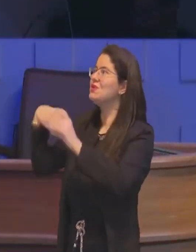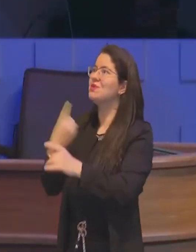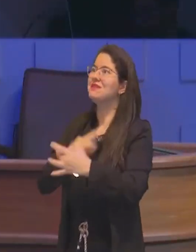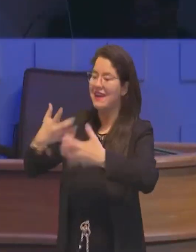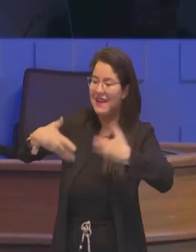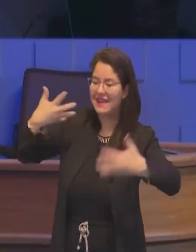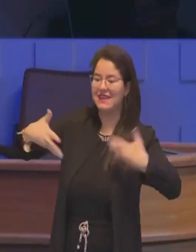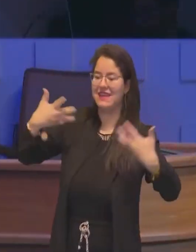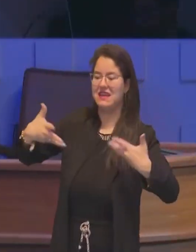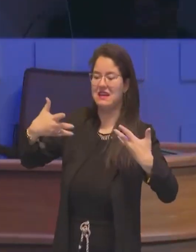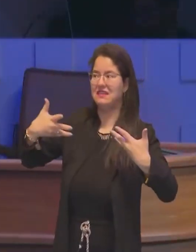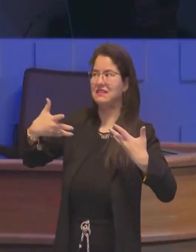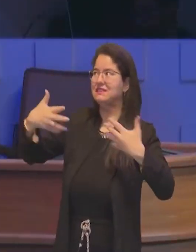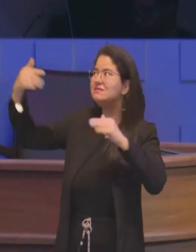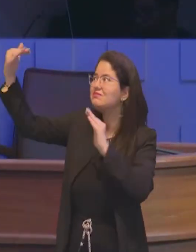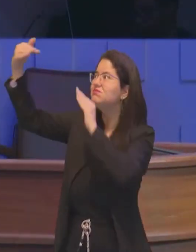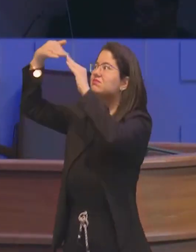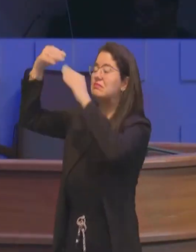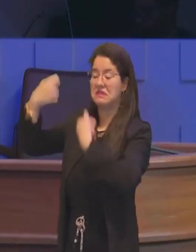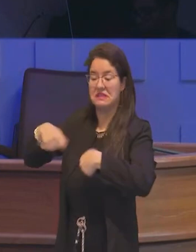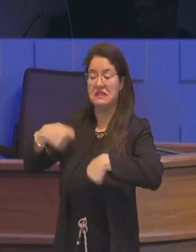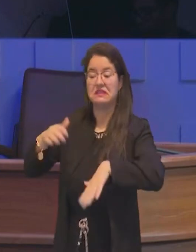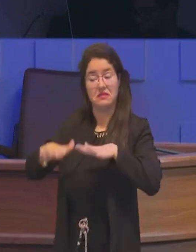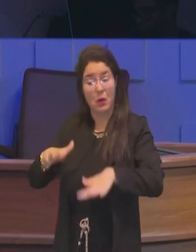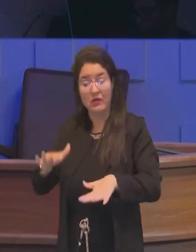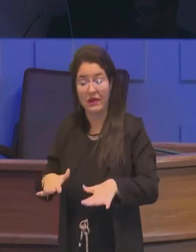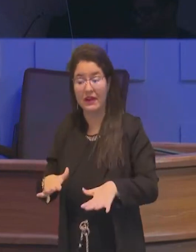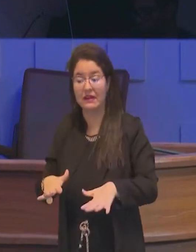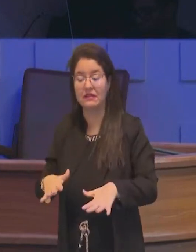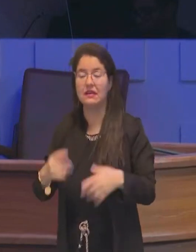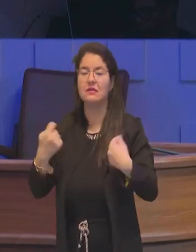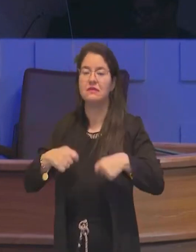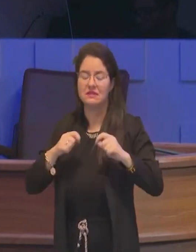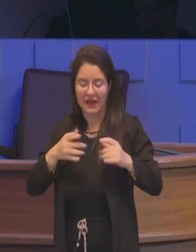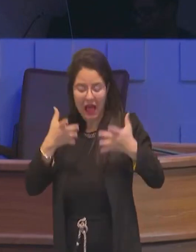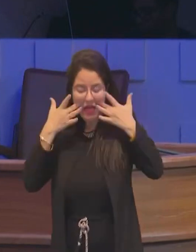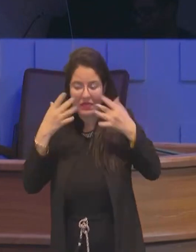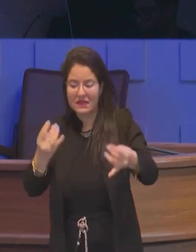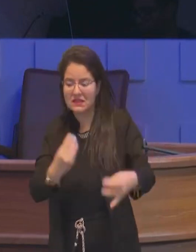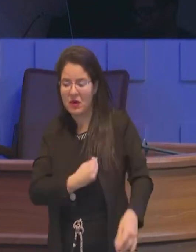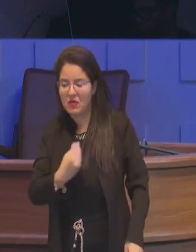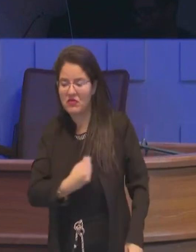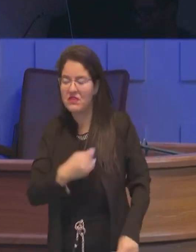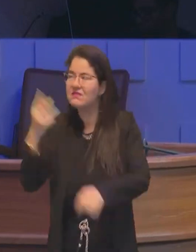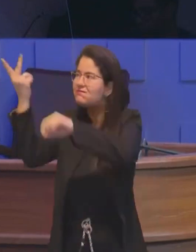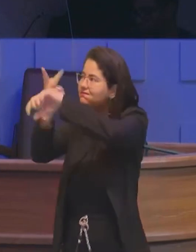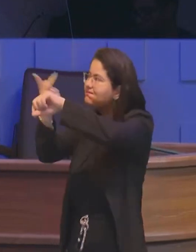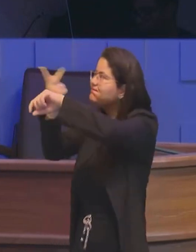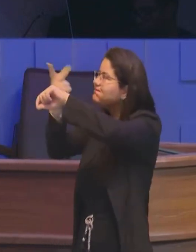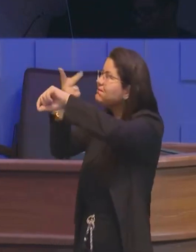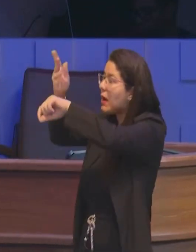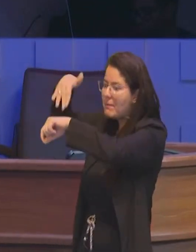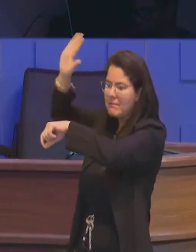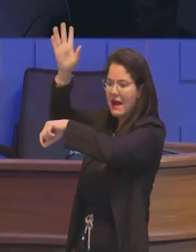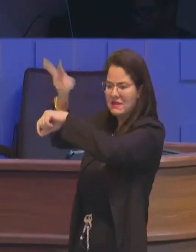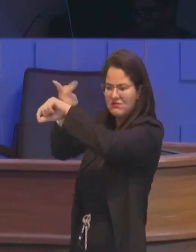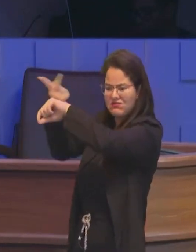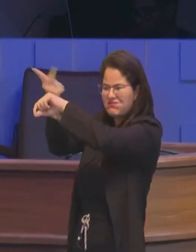melhor para a nossa vida e nós buscarmos mais ao nosso Senhor de todo o nosso